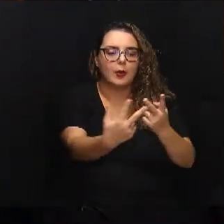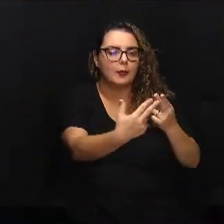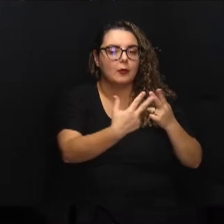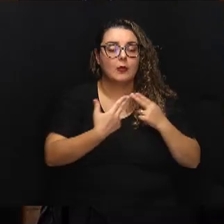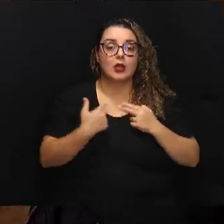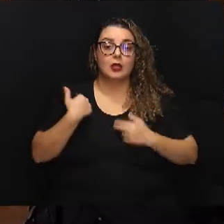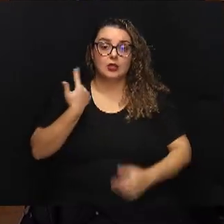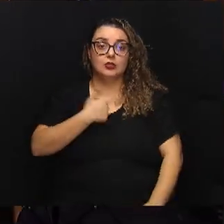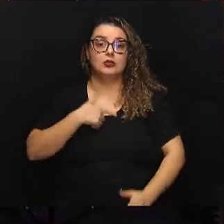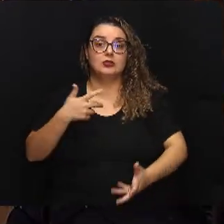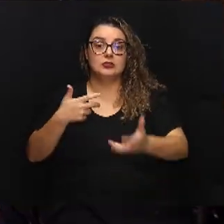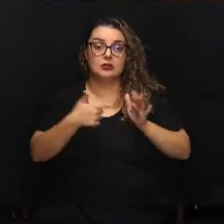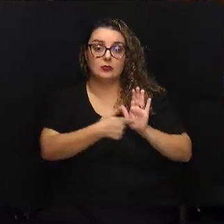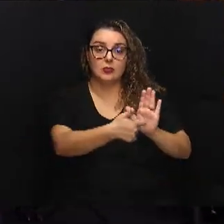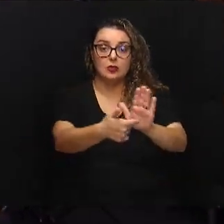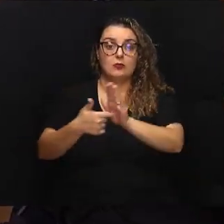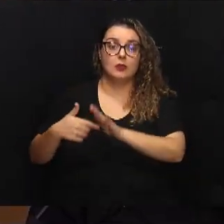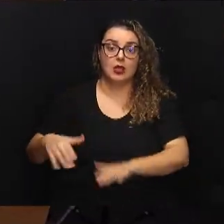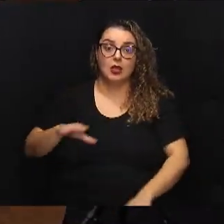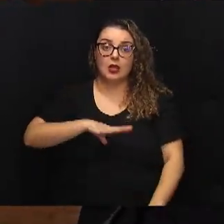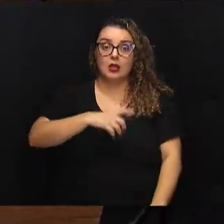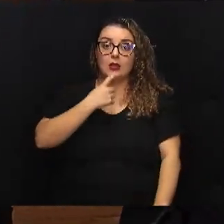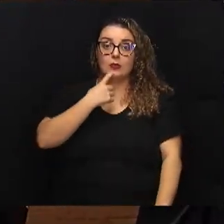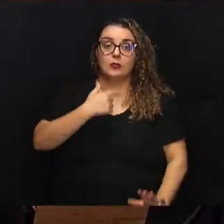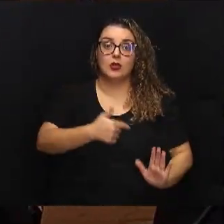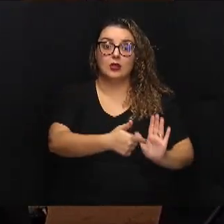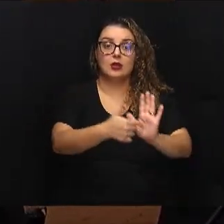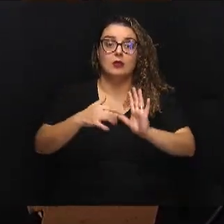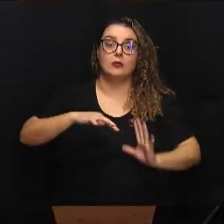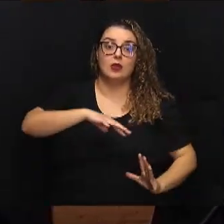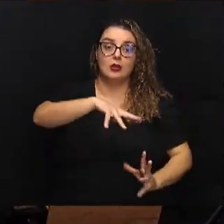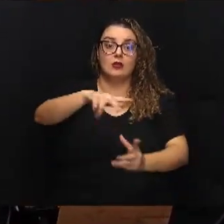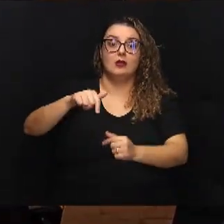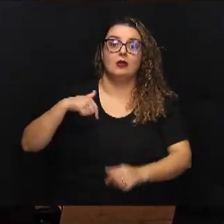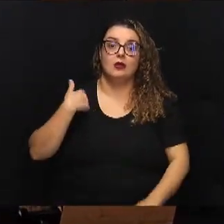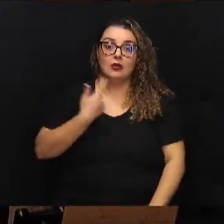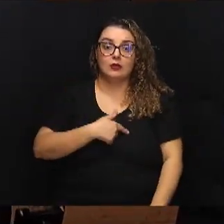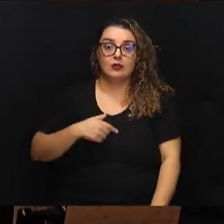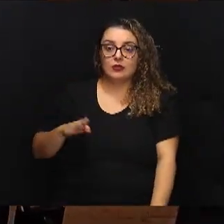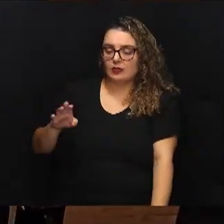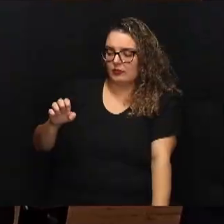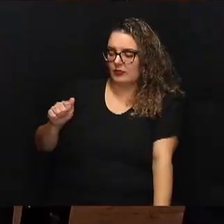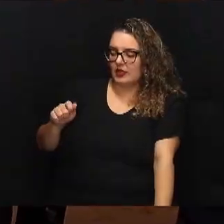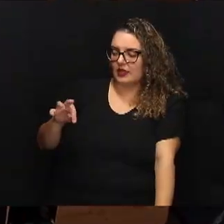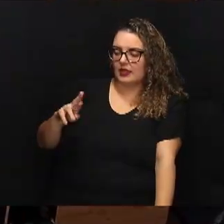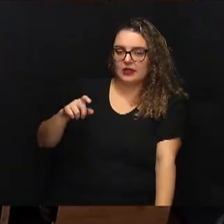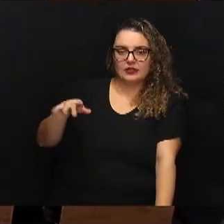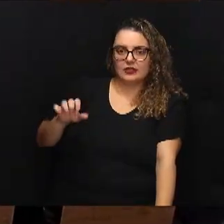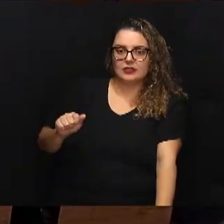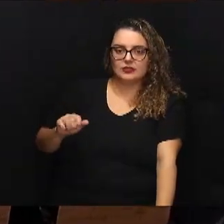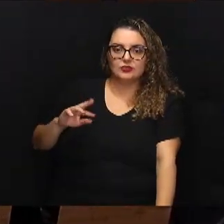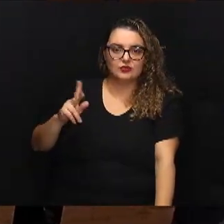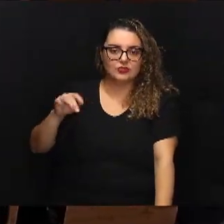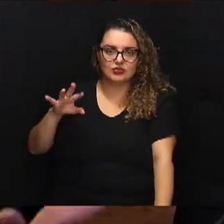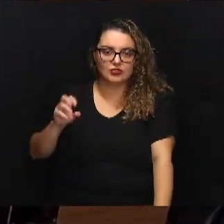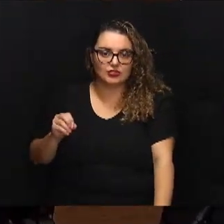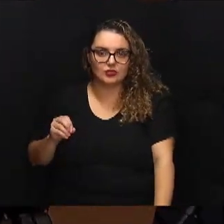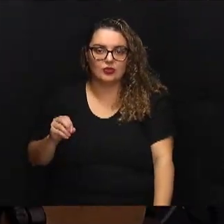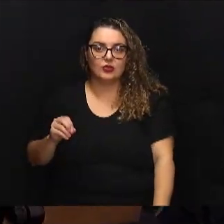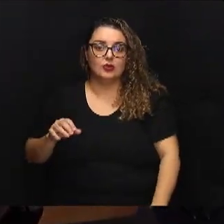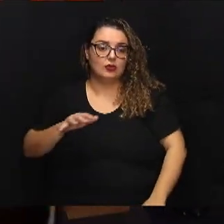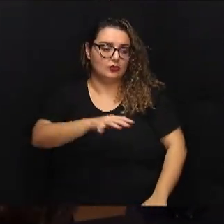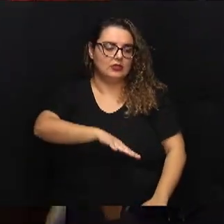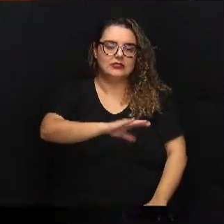mostrar Campinas para o mundo, sabe? Então, assim, a gente está aqui fazendo Beatriz, do Edu Lobo Chico Buarque, do musical Grande Circo Místico, um dos